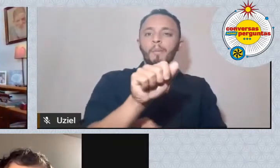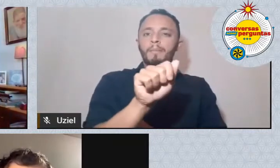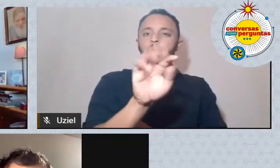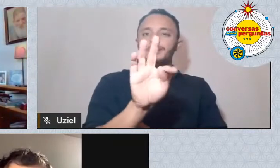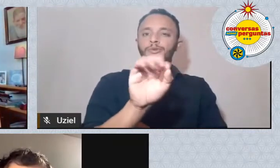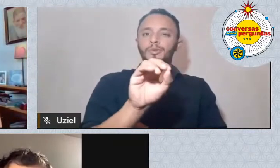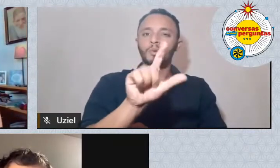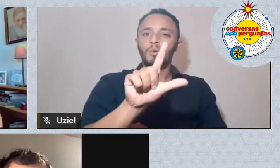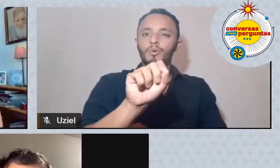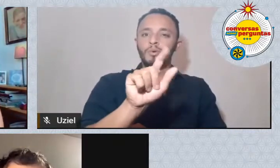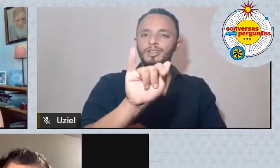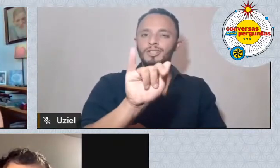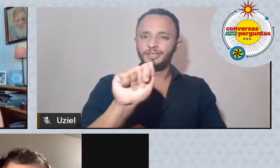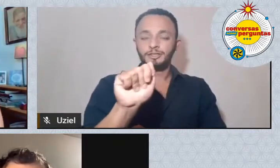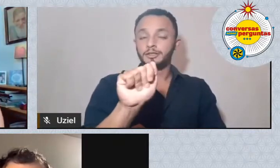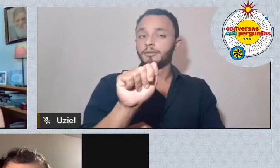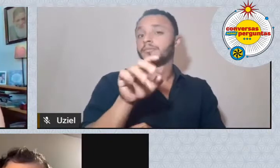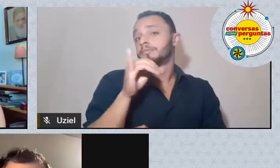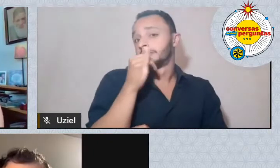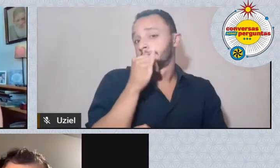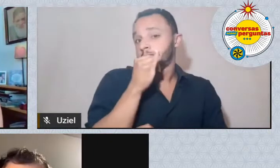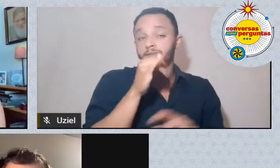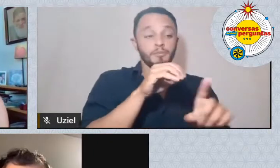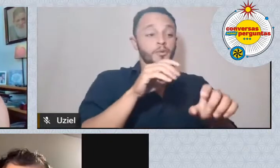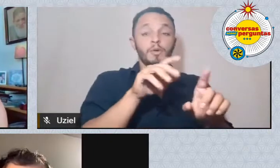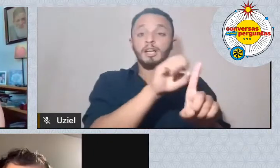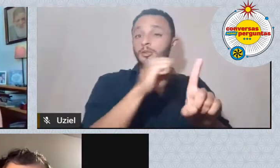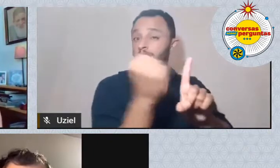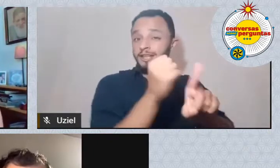assim, olha, a sociedade ela tem